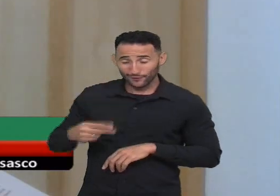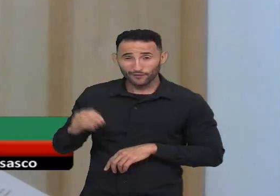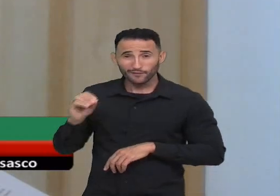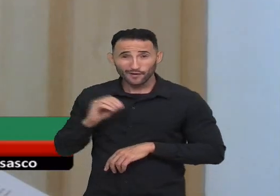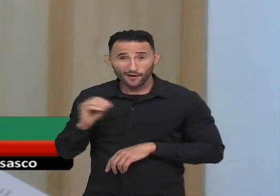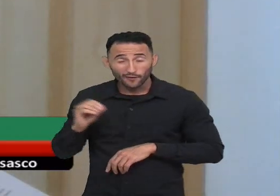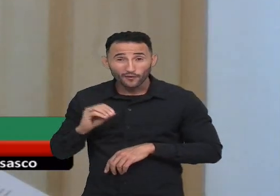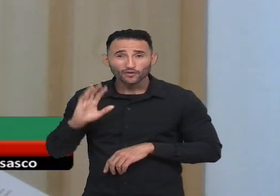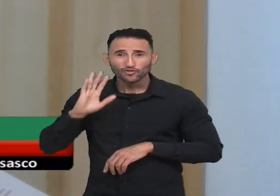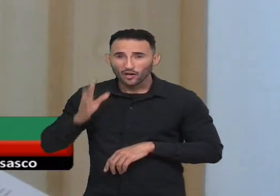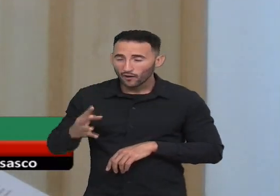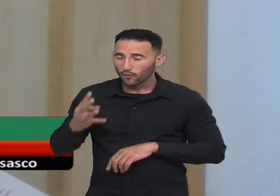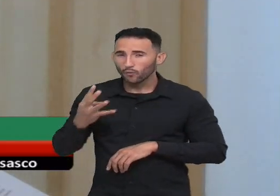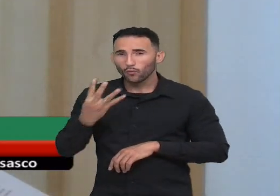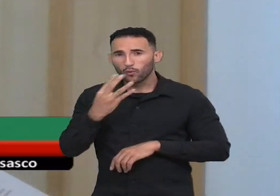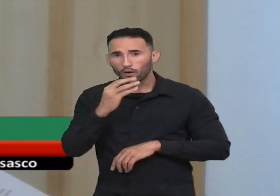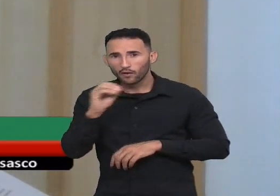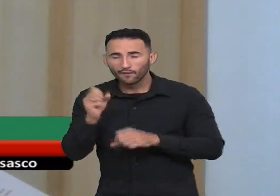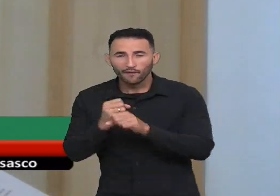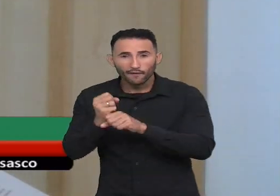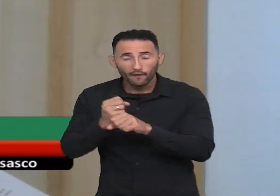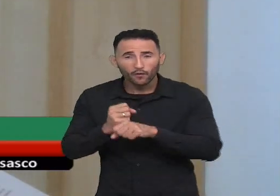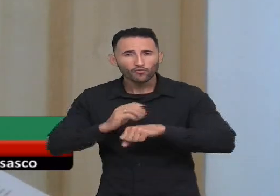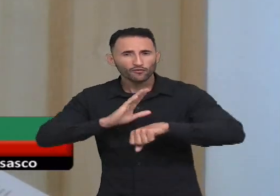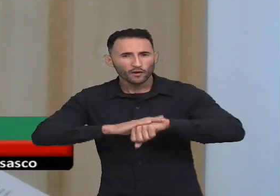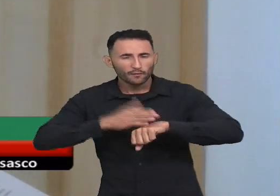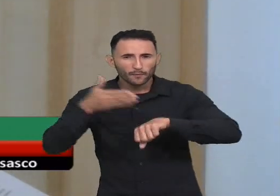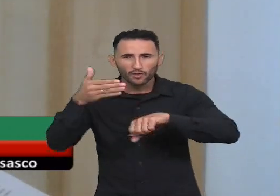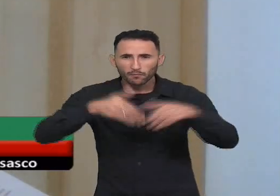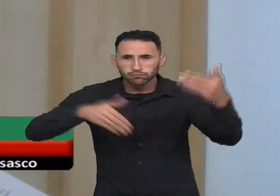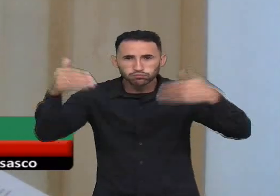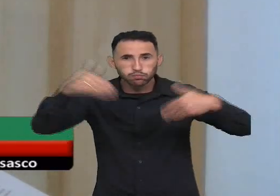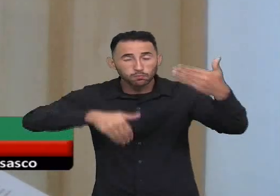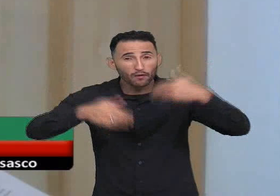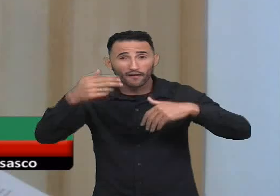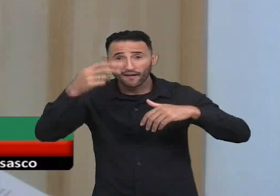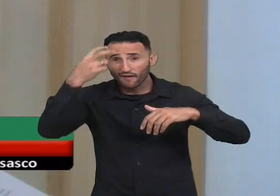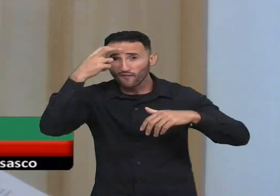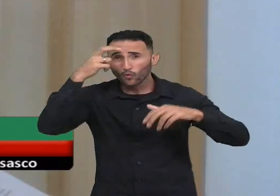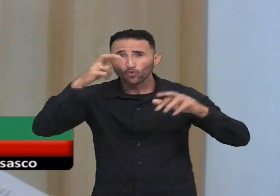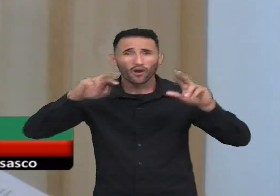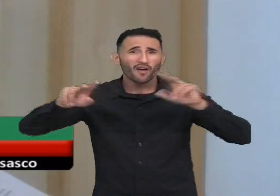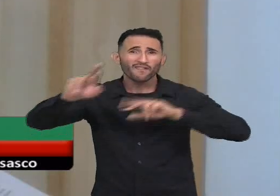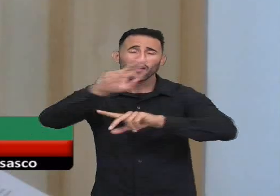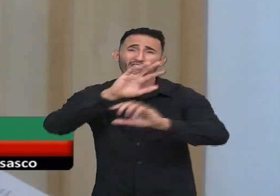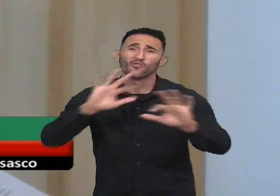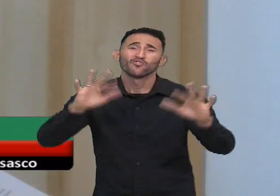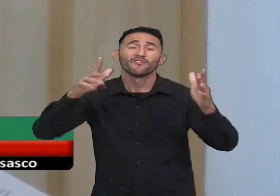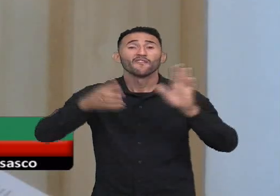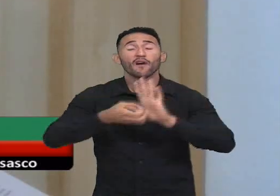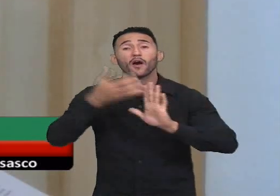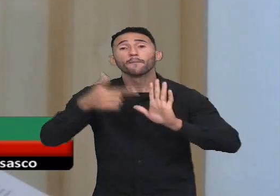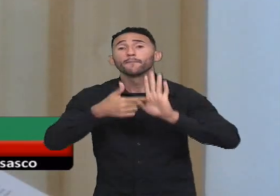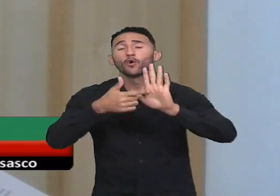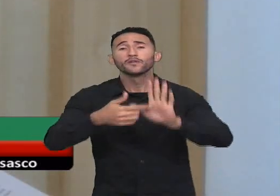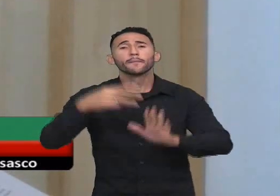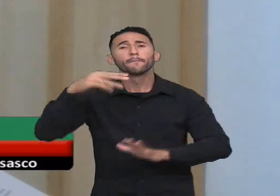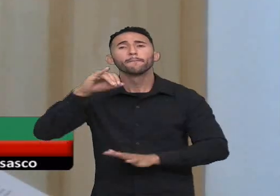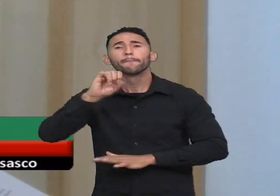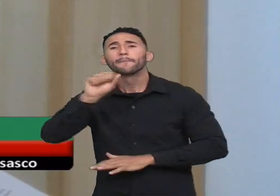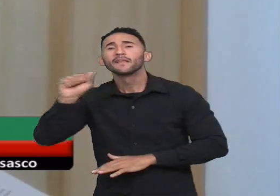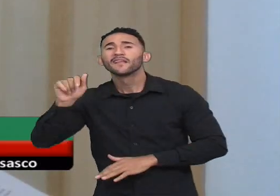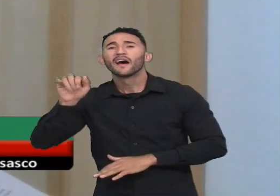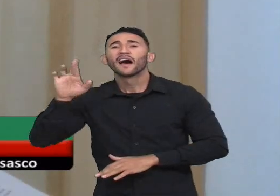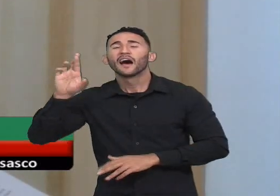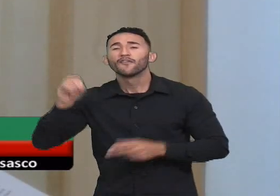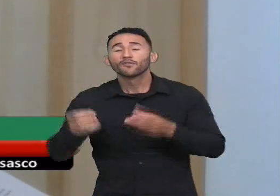últimas 4 décadas, participou e organizou de vários eventos e atividades culturais na cidade, das quais se destacam a Missa Afro, a Fundação da